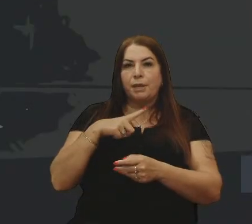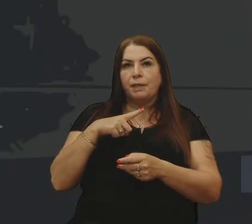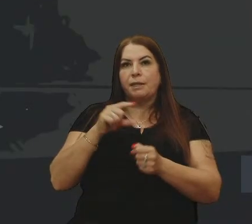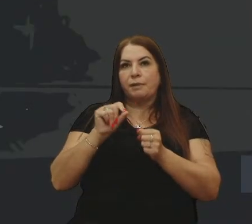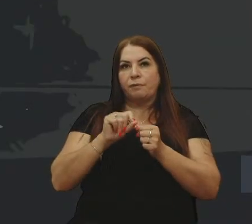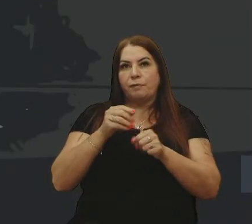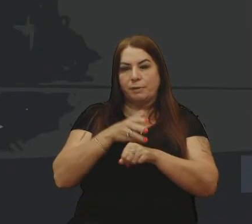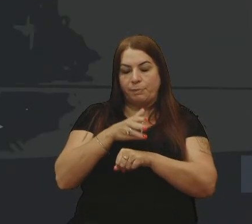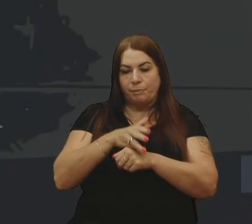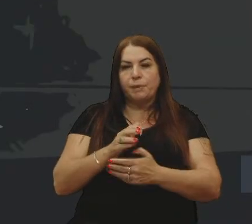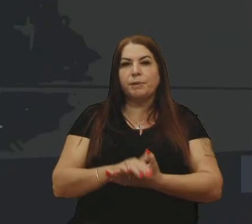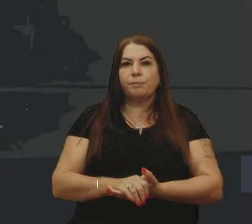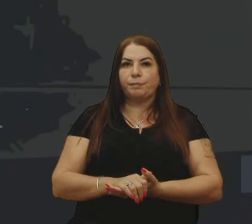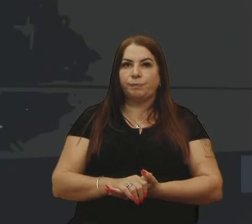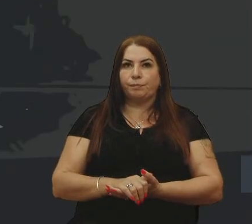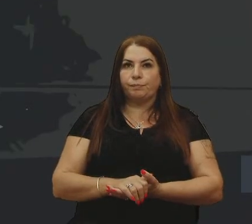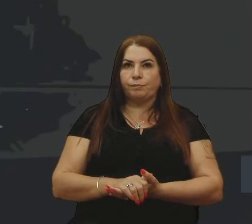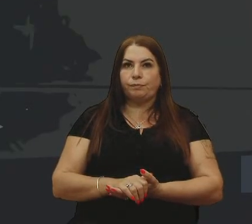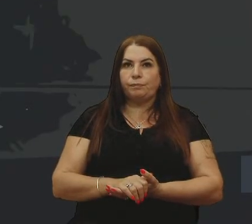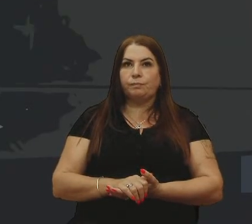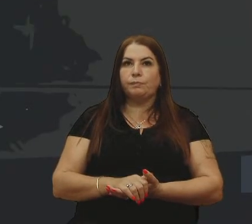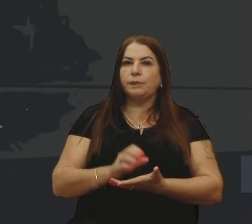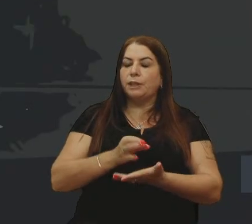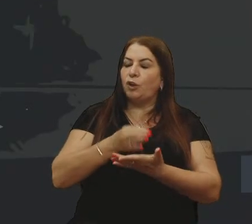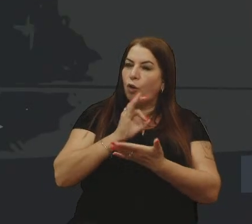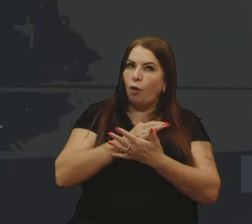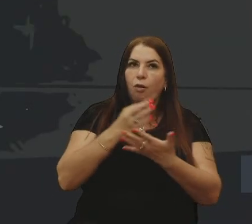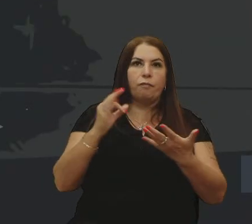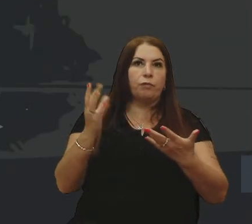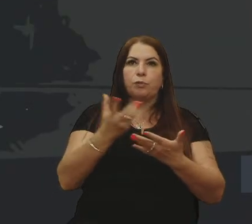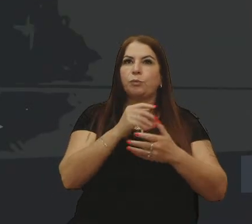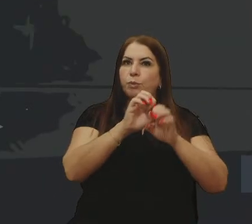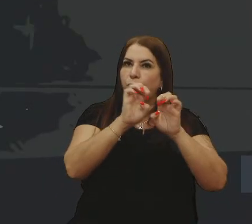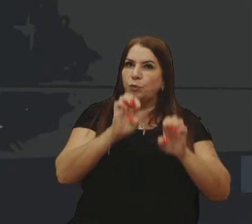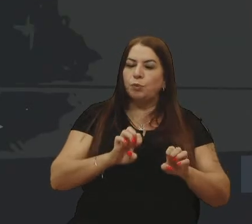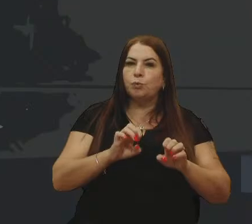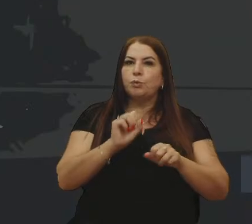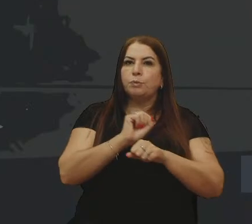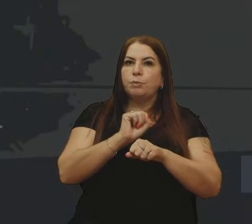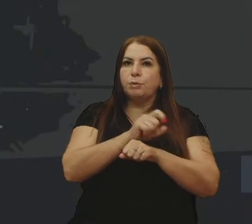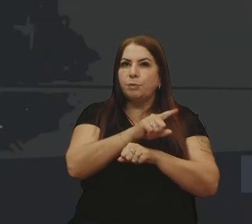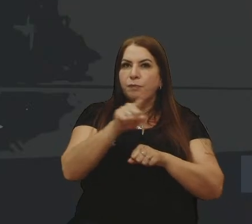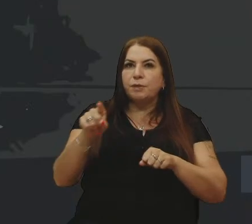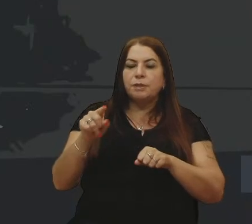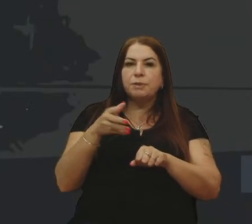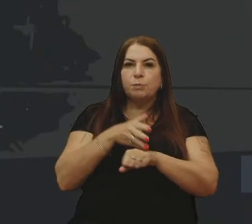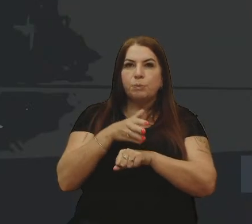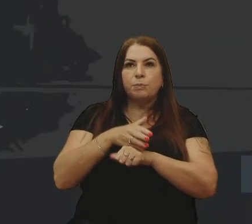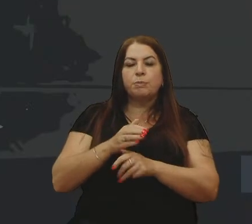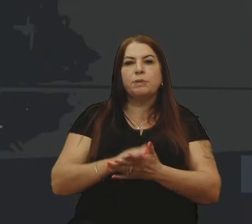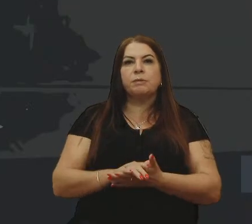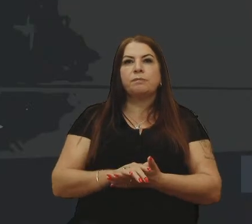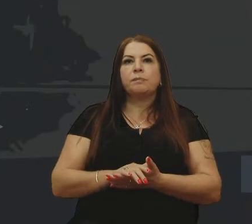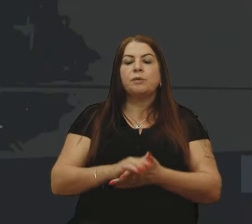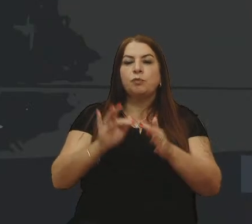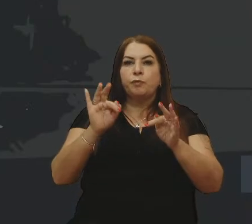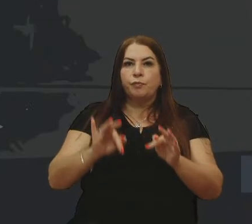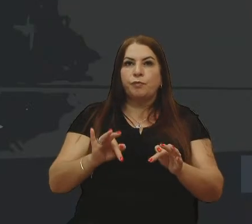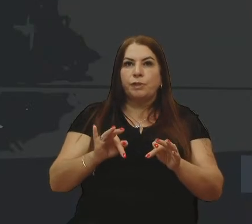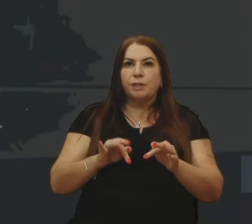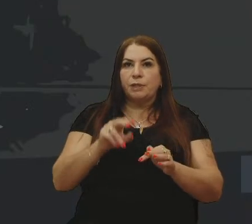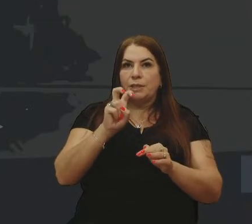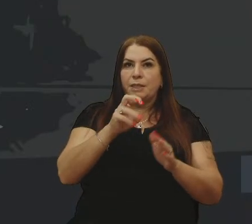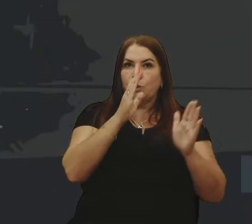está participando, né? Então, a gente vai ter coffee, vai ter toda uma estrutura lá esperando por vocês para participar. No final desses